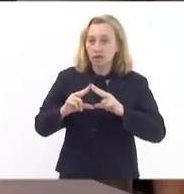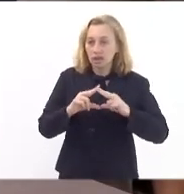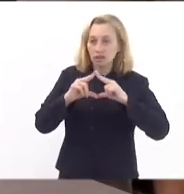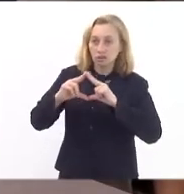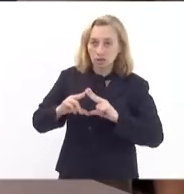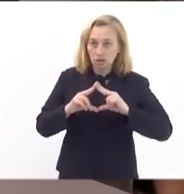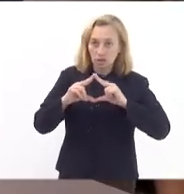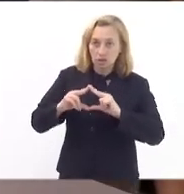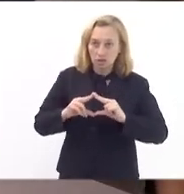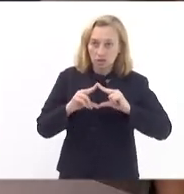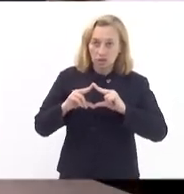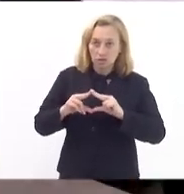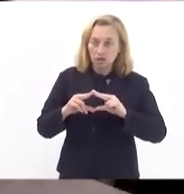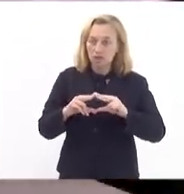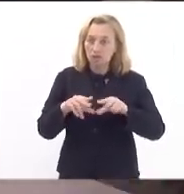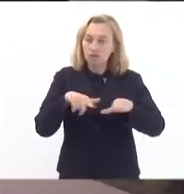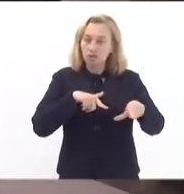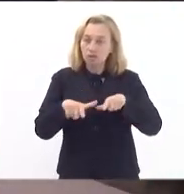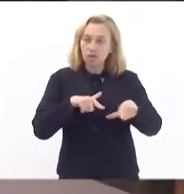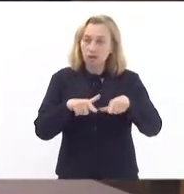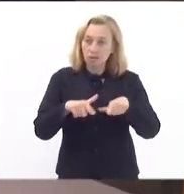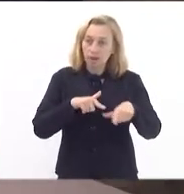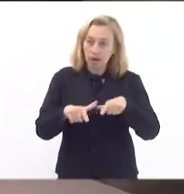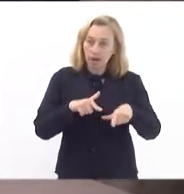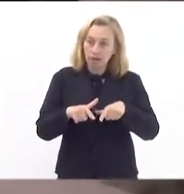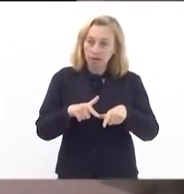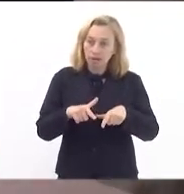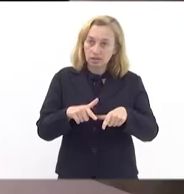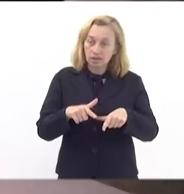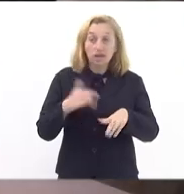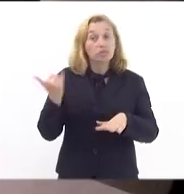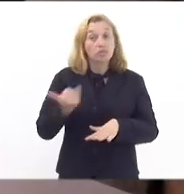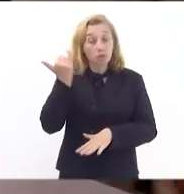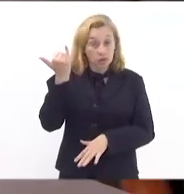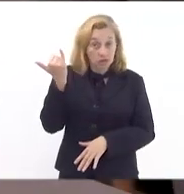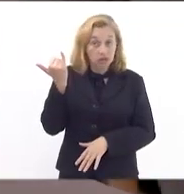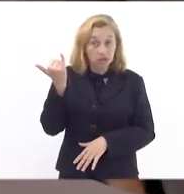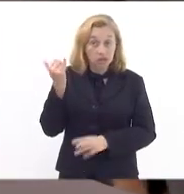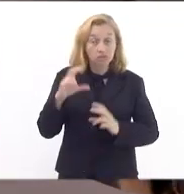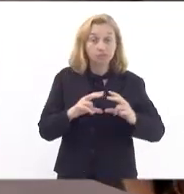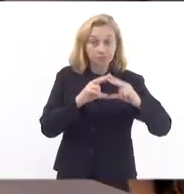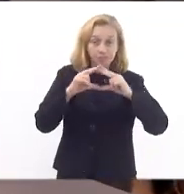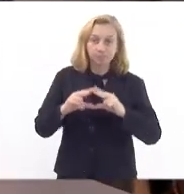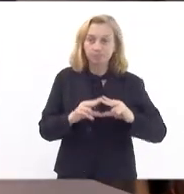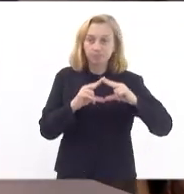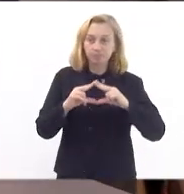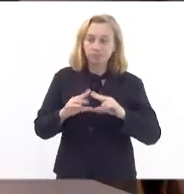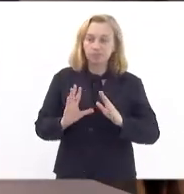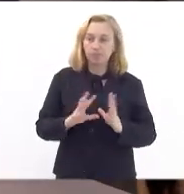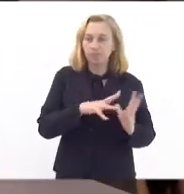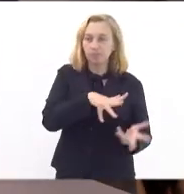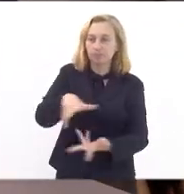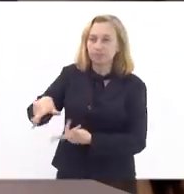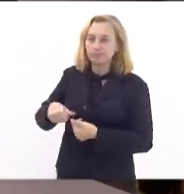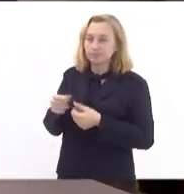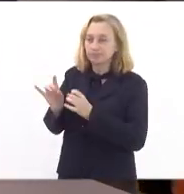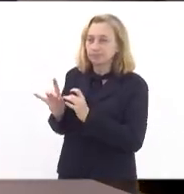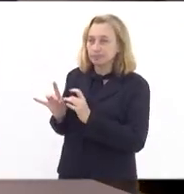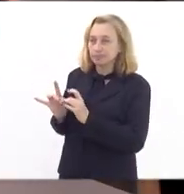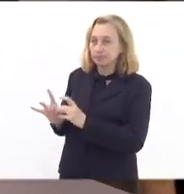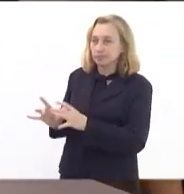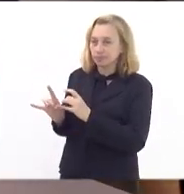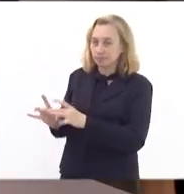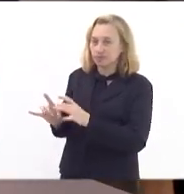os catadores que fazem o trabalho de formiguinha que são indispensáveis para reciclagem no mundo e depois recicladores